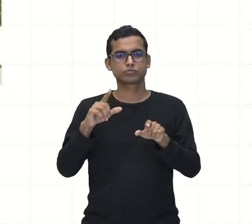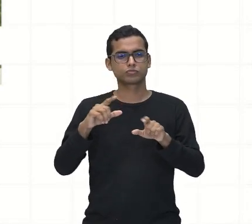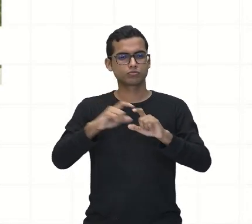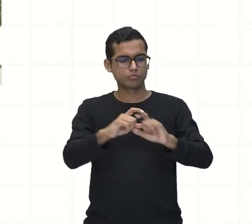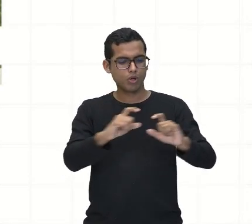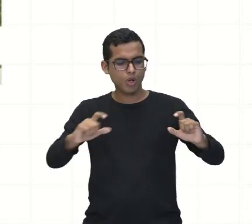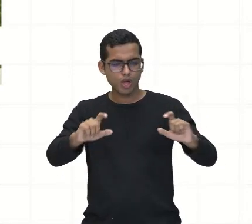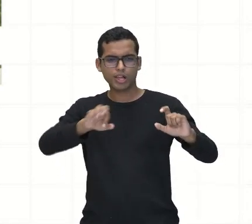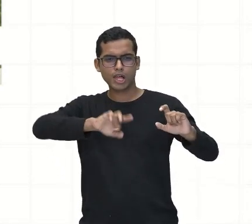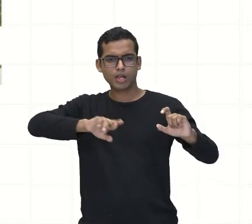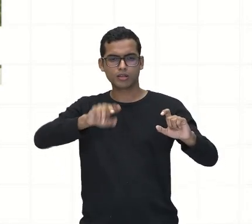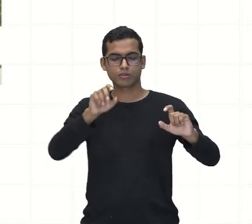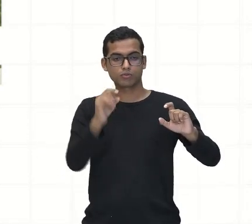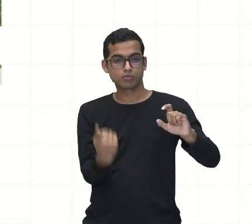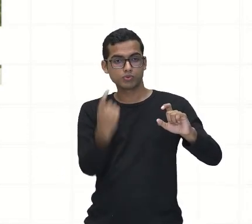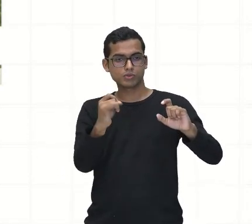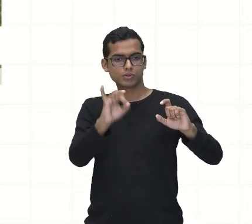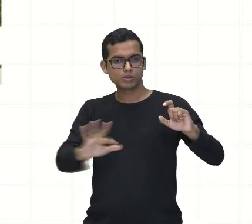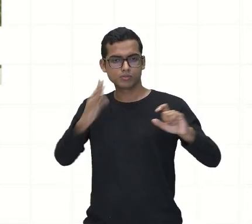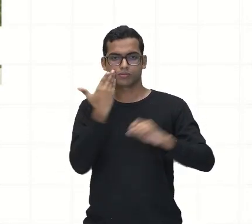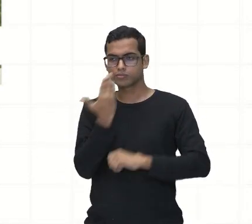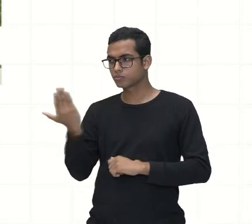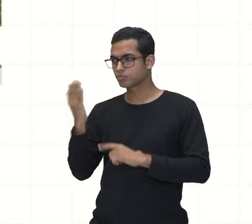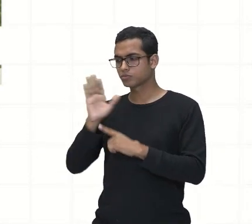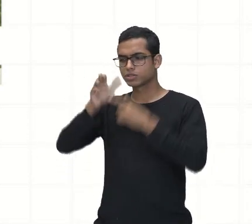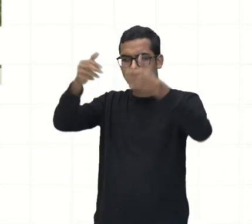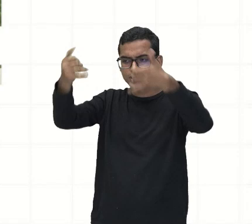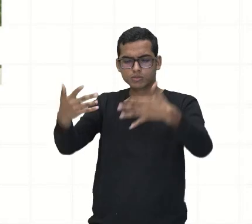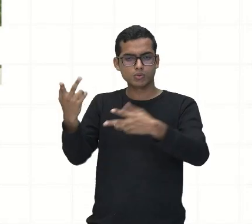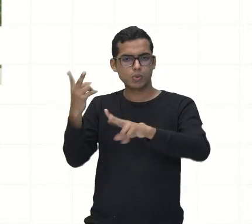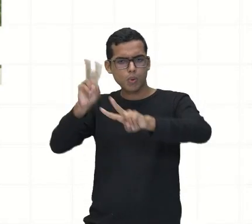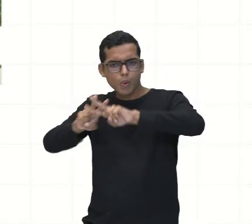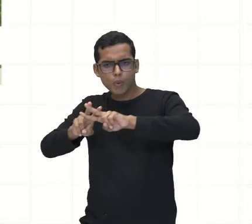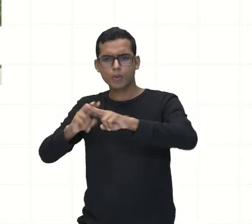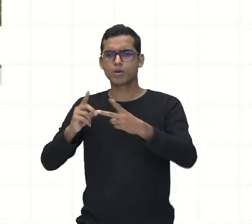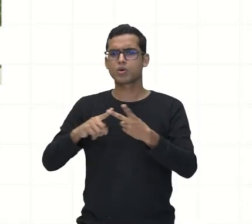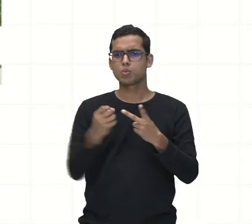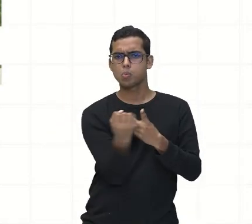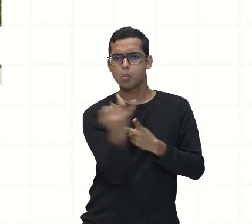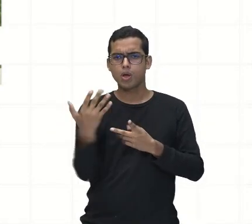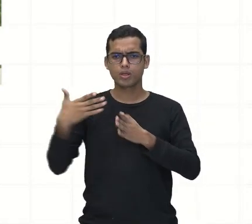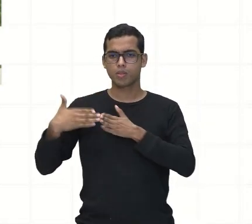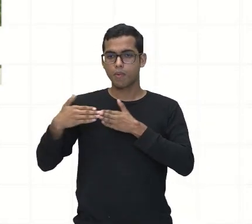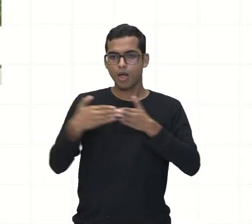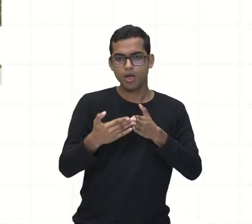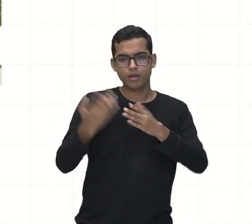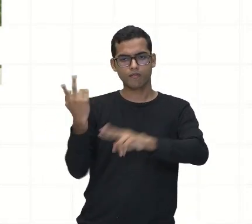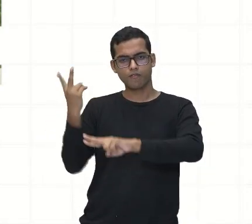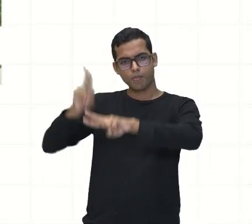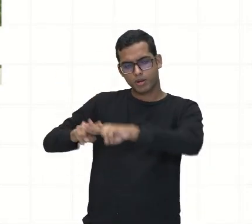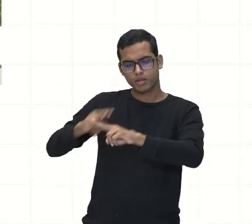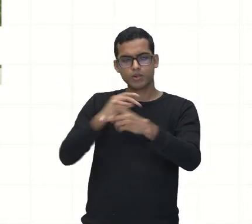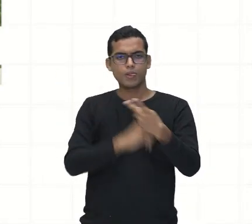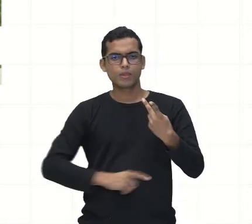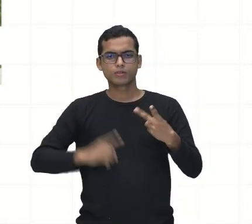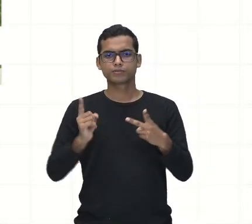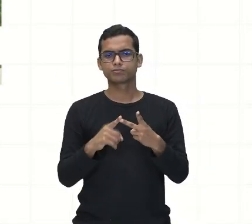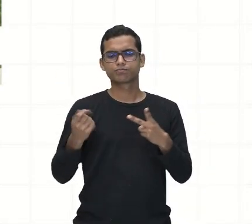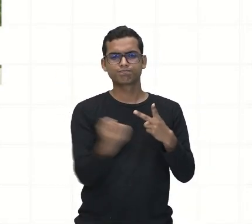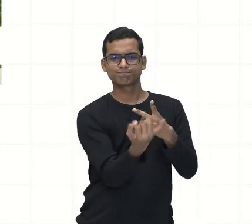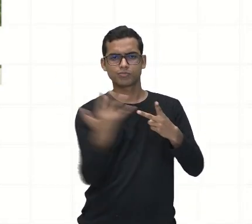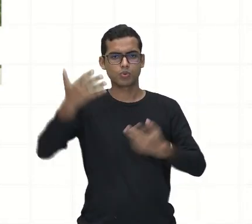Por exemplo, aqui ele fala de apreensões, então fala de quantas embarcações foram apreendidas, de